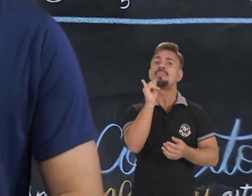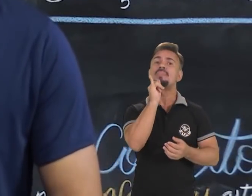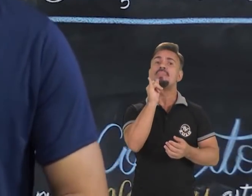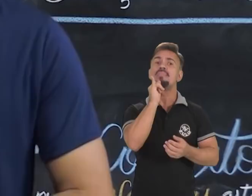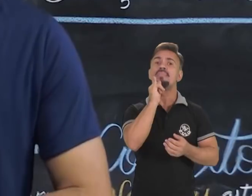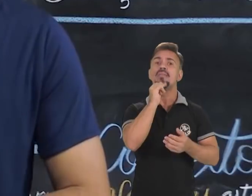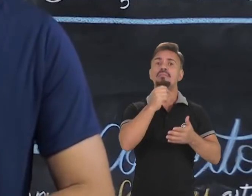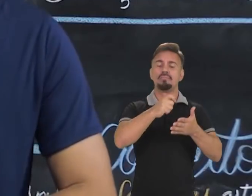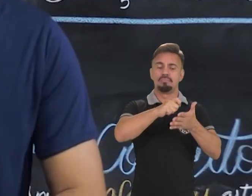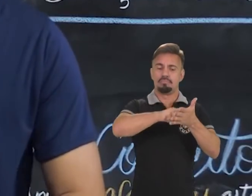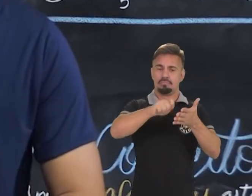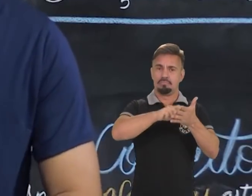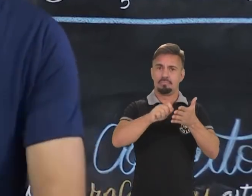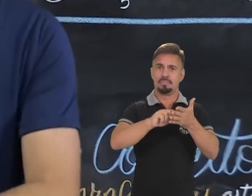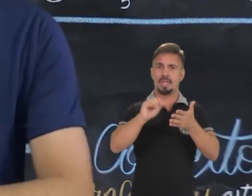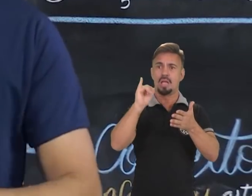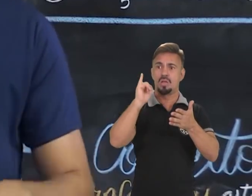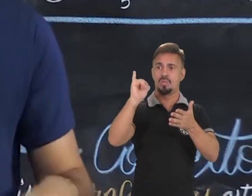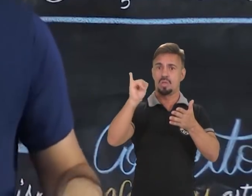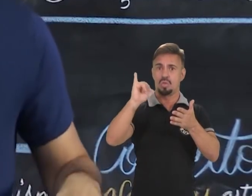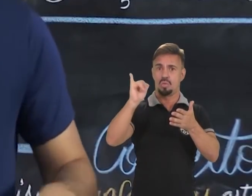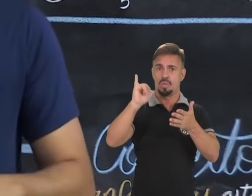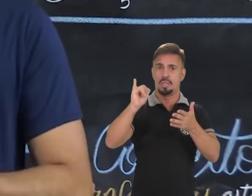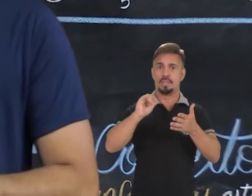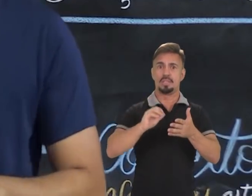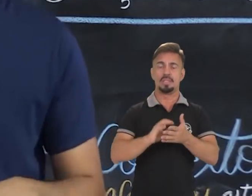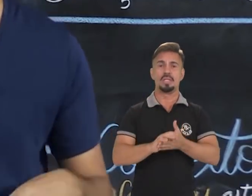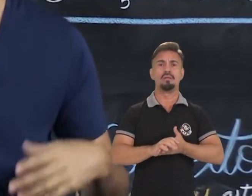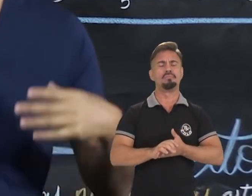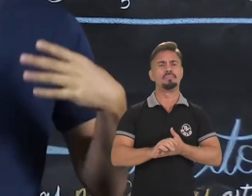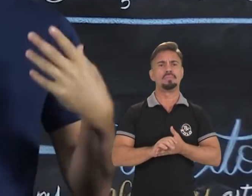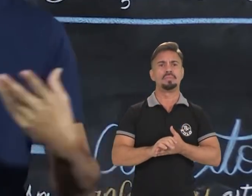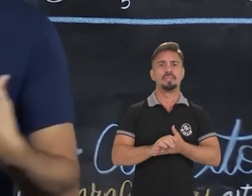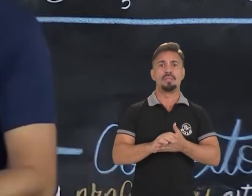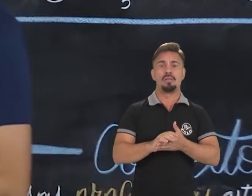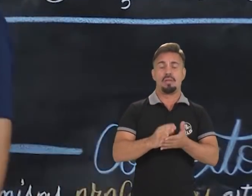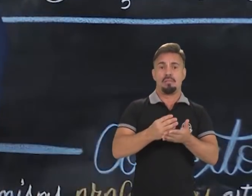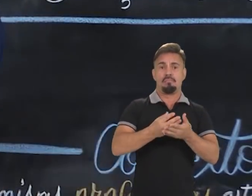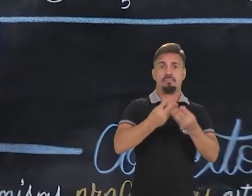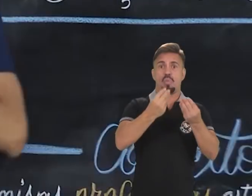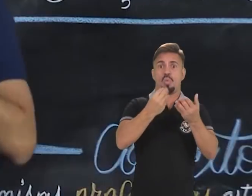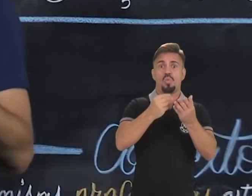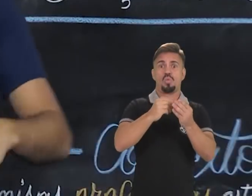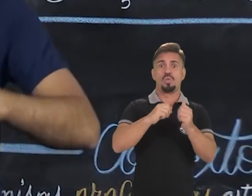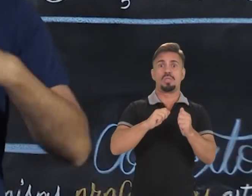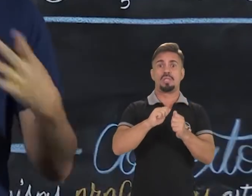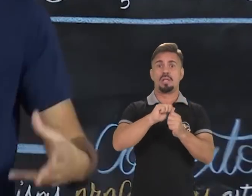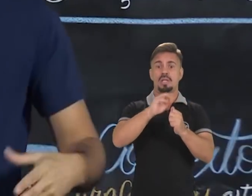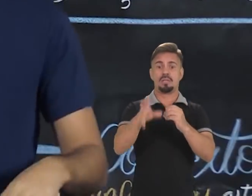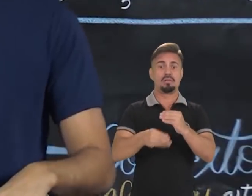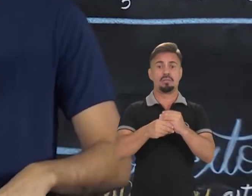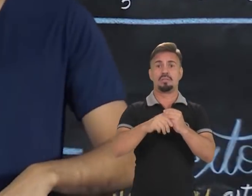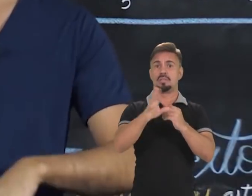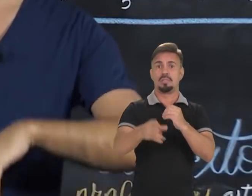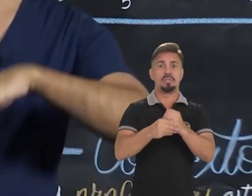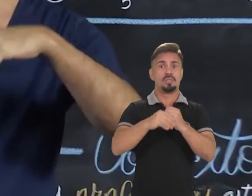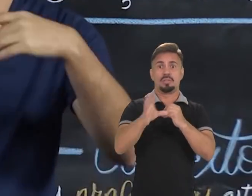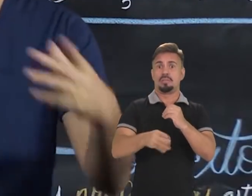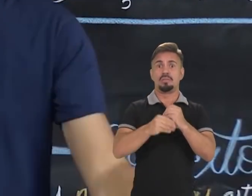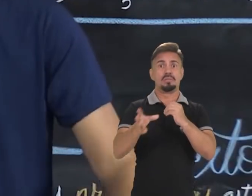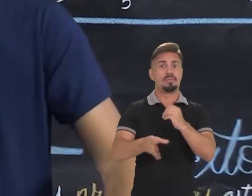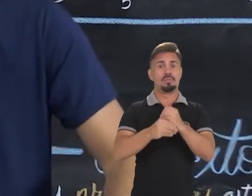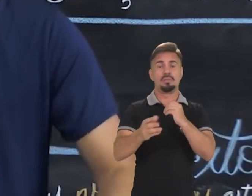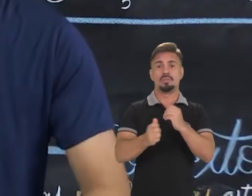exemplo, produzindo uma notícia, não é muito interessante que você exagere no uso de adjuntos adnominais, excessos